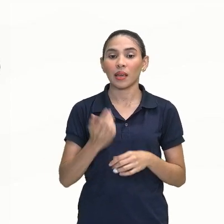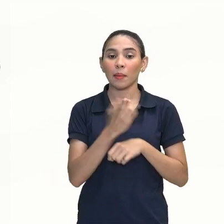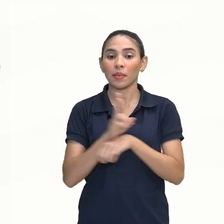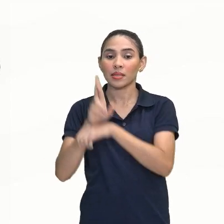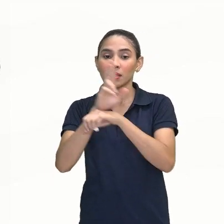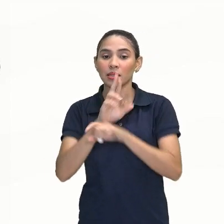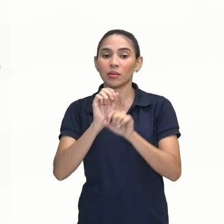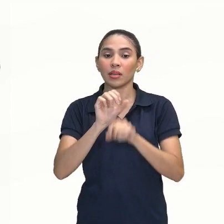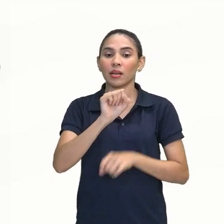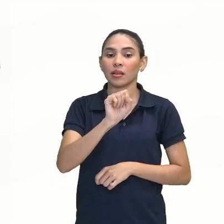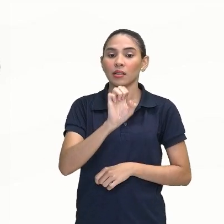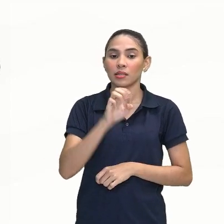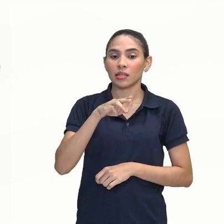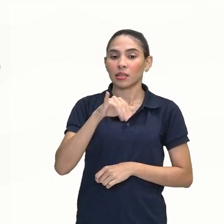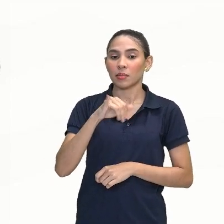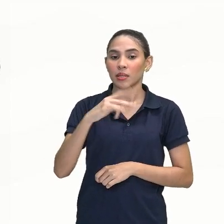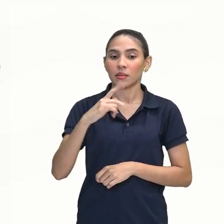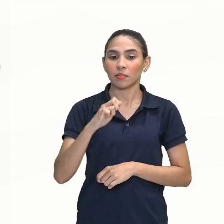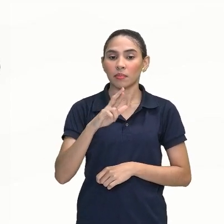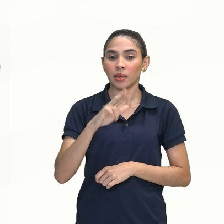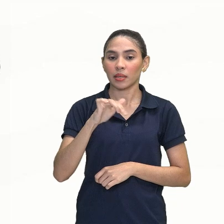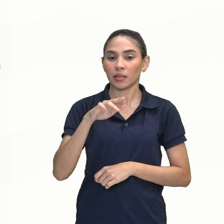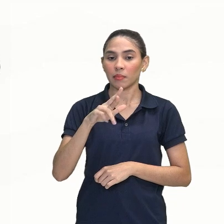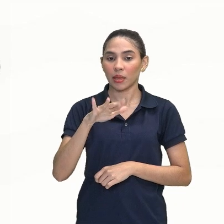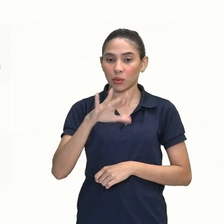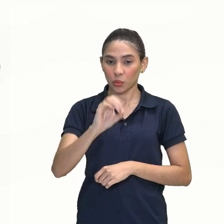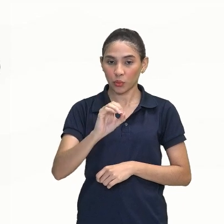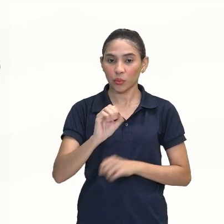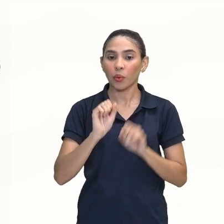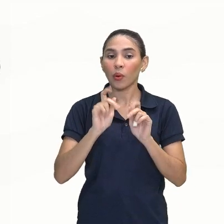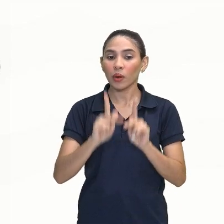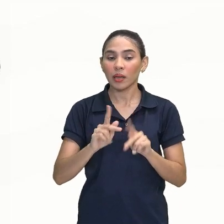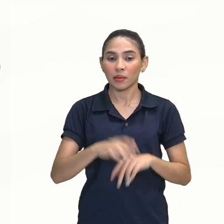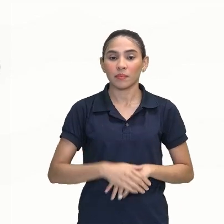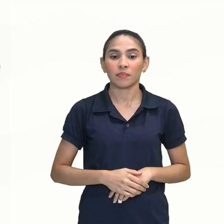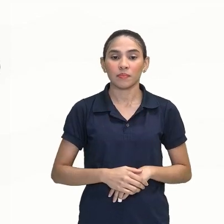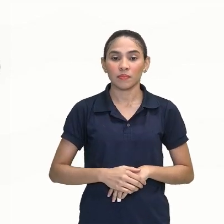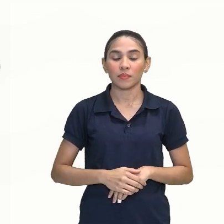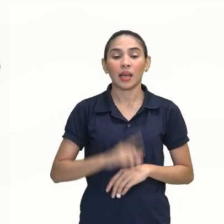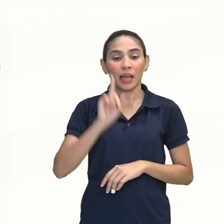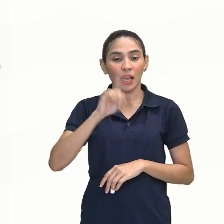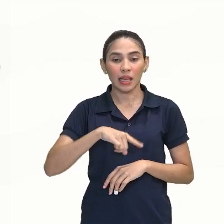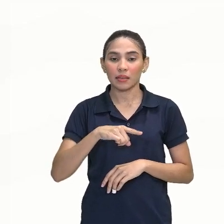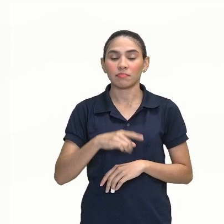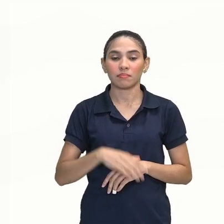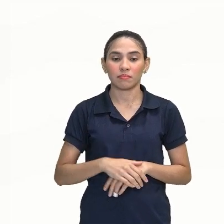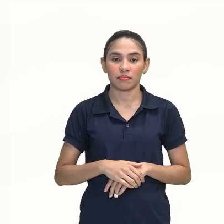como semiperímetro, tá bom? Só termo de simbologia.